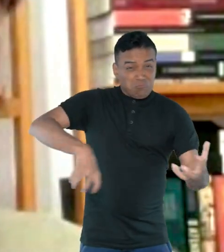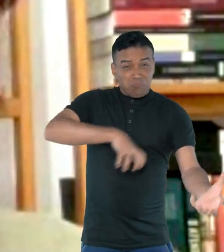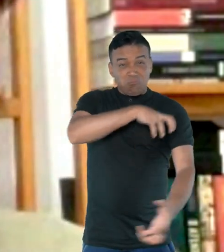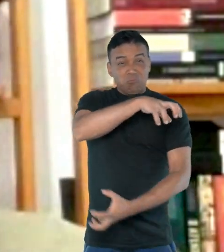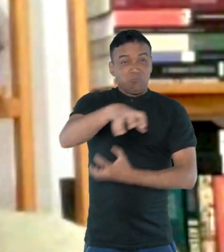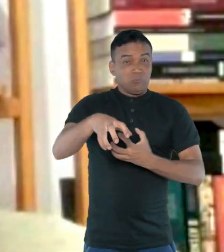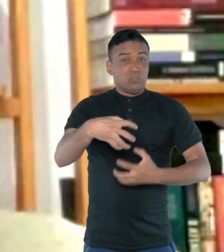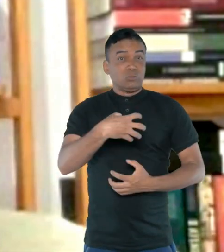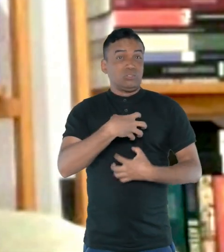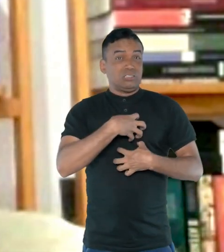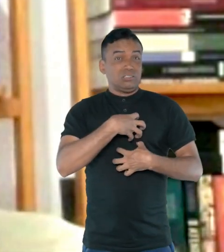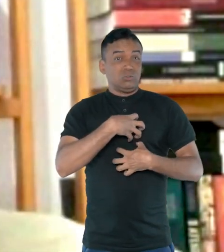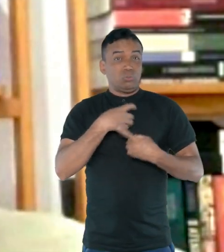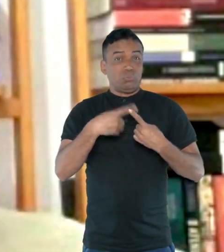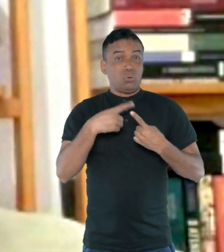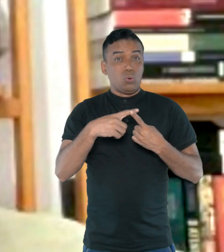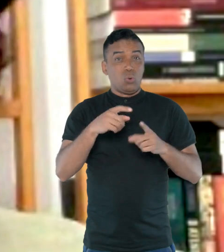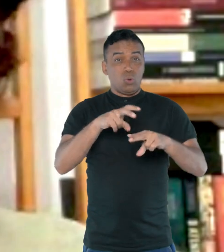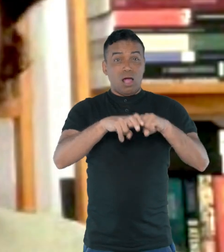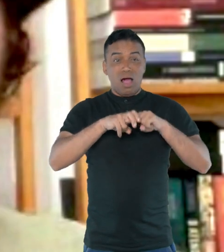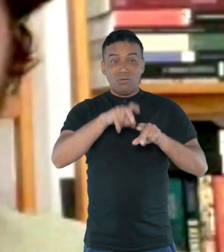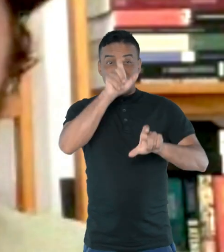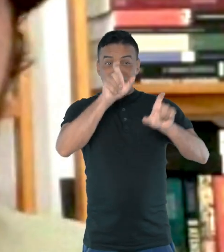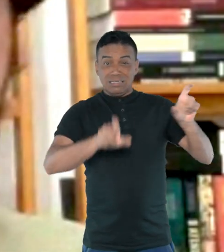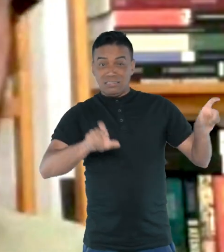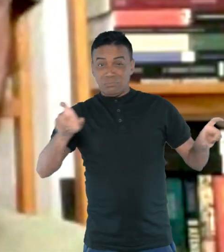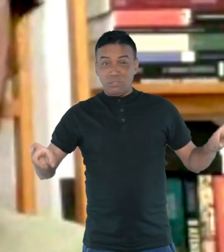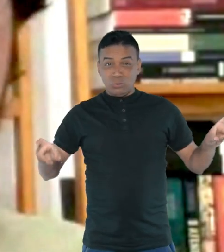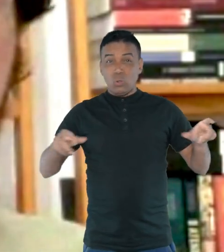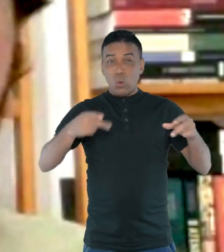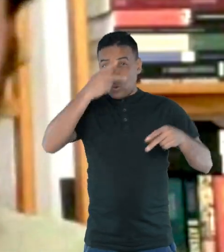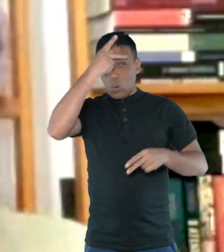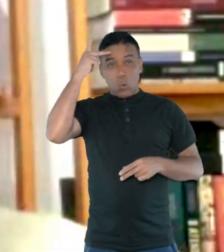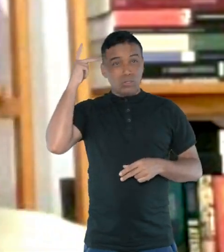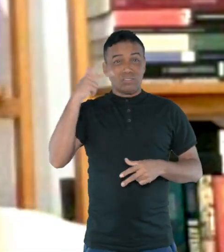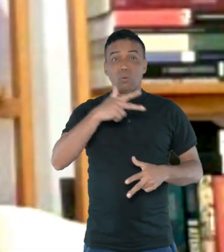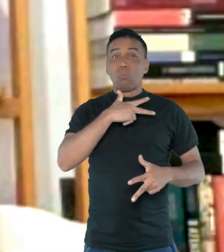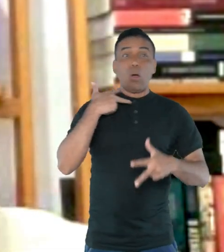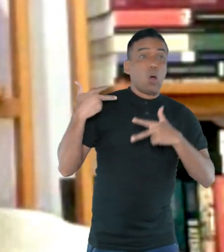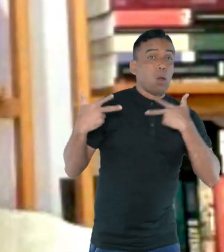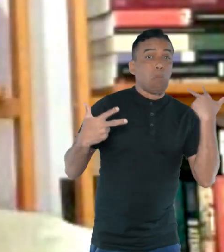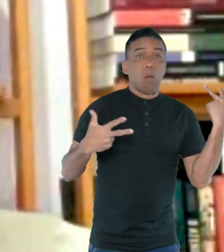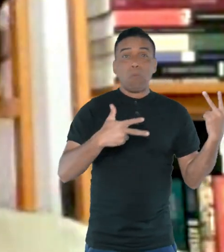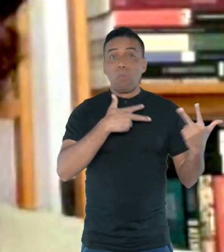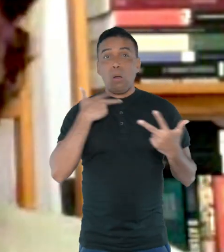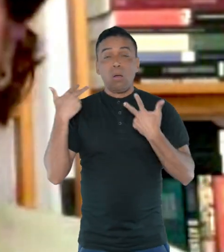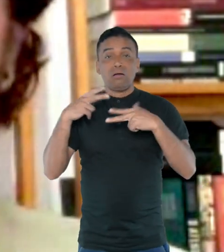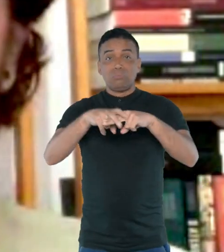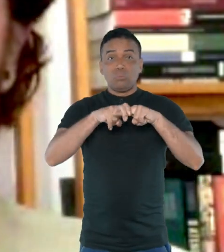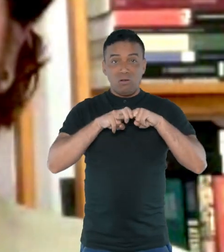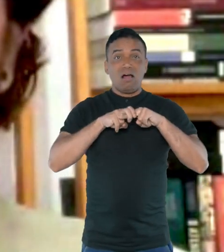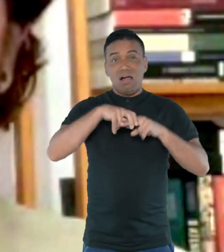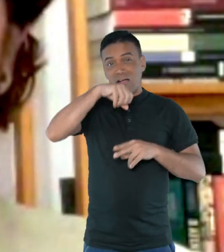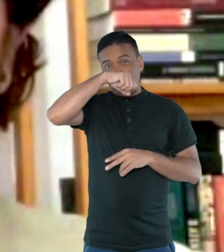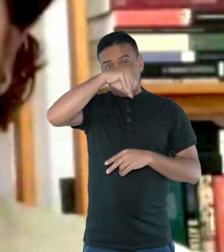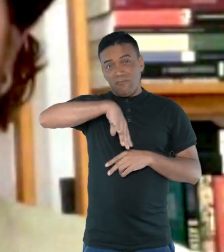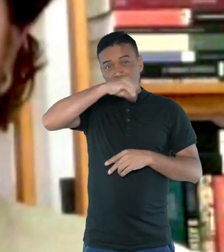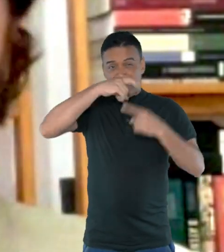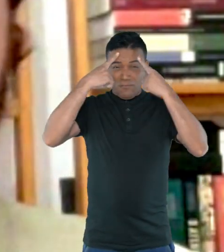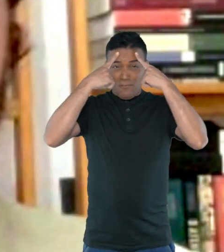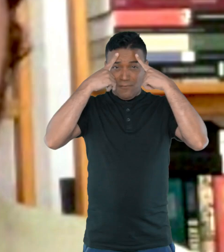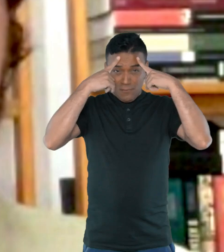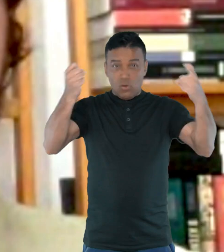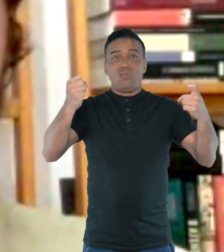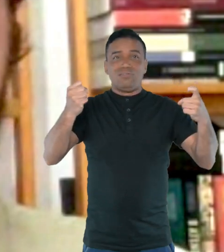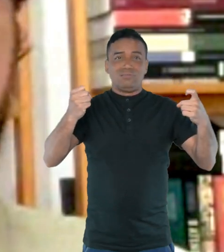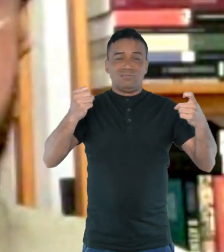que são mortas em decorrência da violência, na violência, pela violência, e que